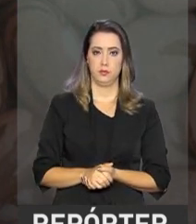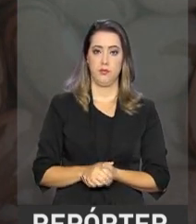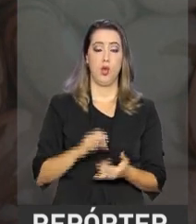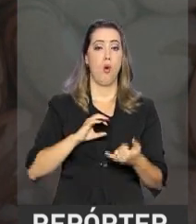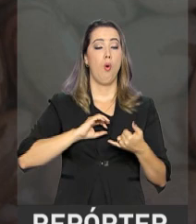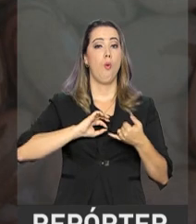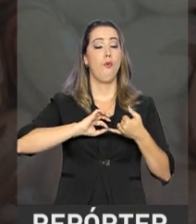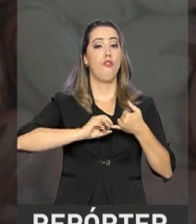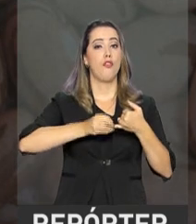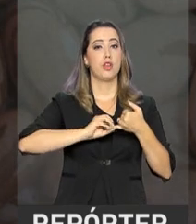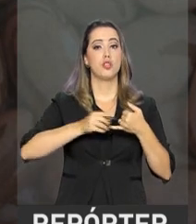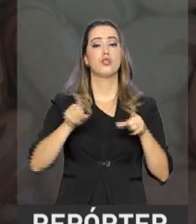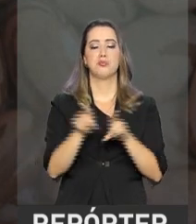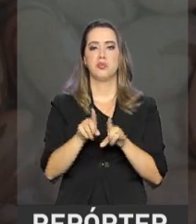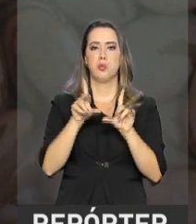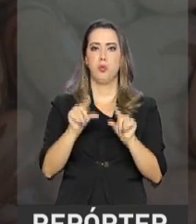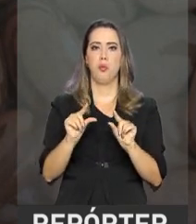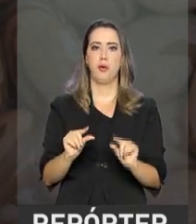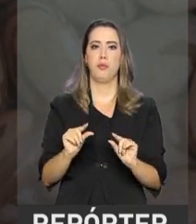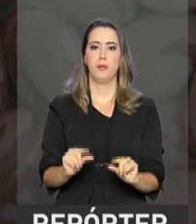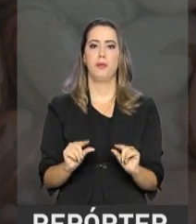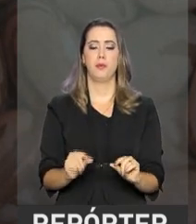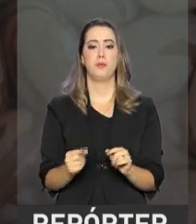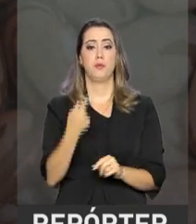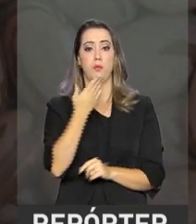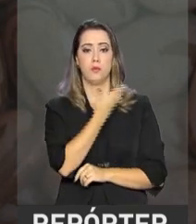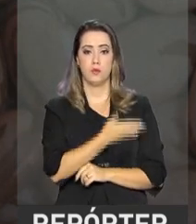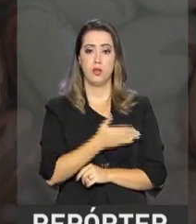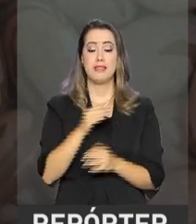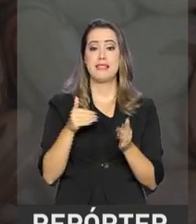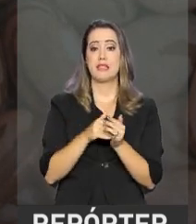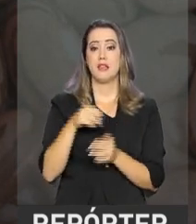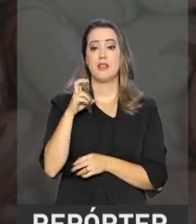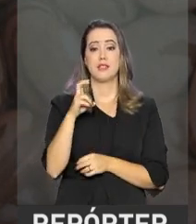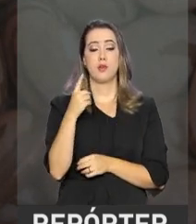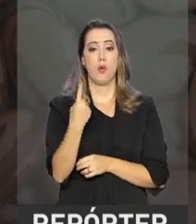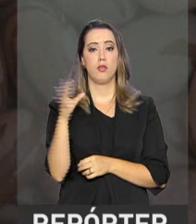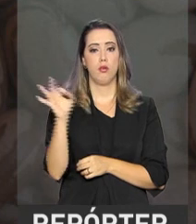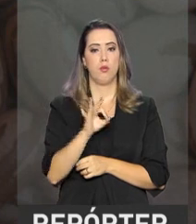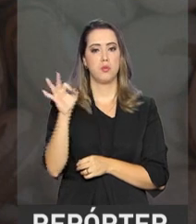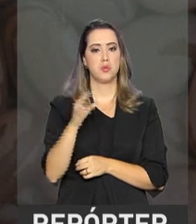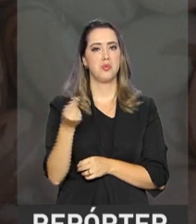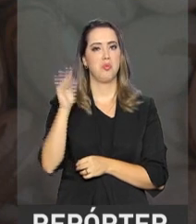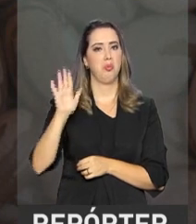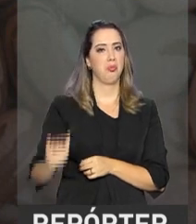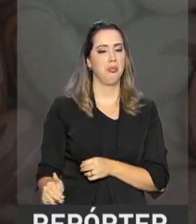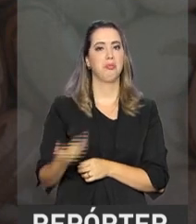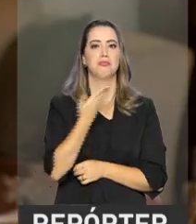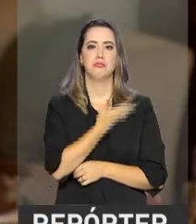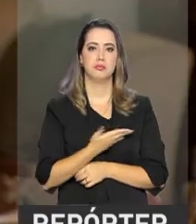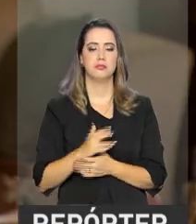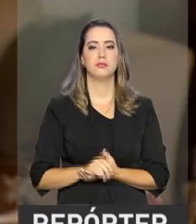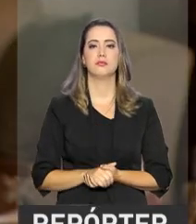feijão também registrou queda em todo o país o tipo carioquinha ficou a 51 por cento mais barato em brasília fortaleza e salvador